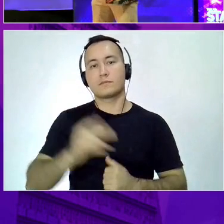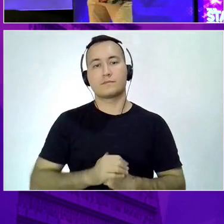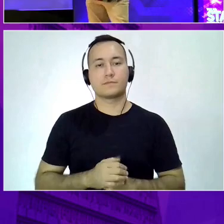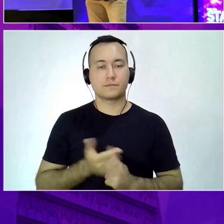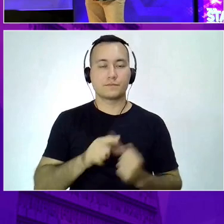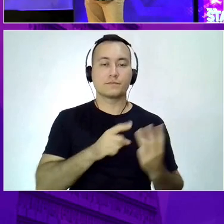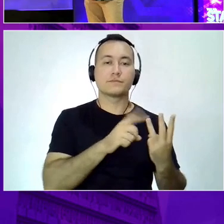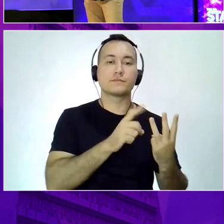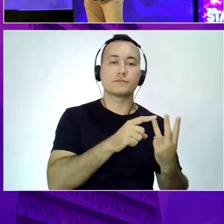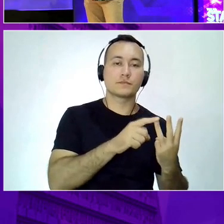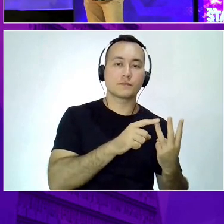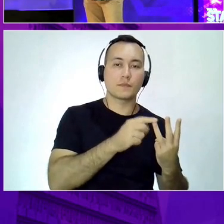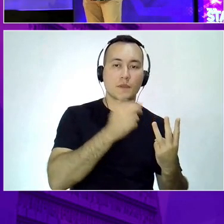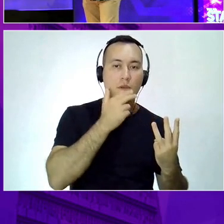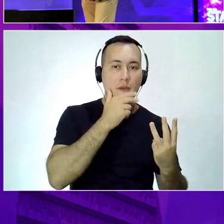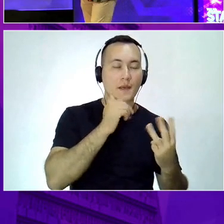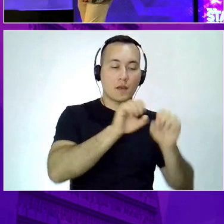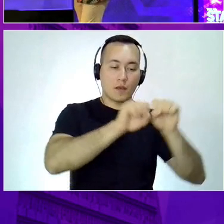de mensagens aqui?